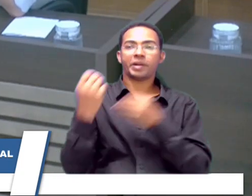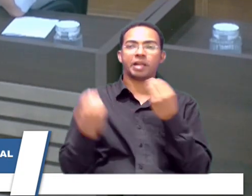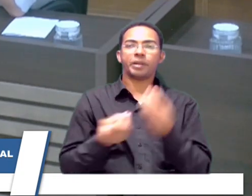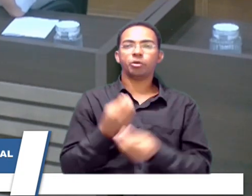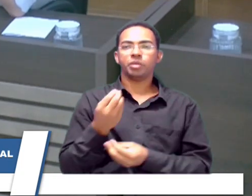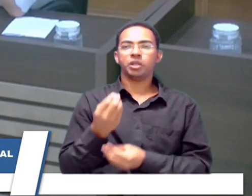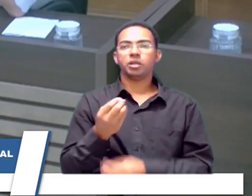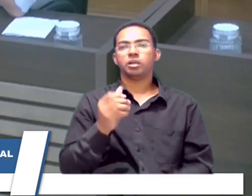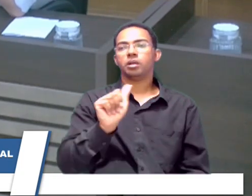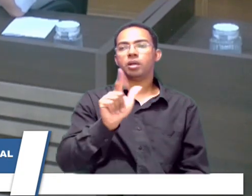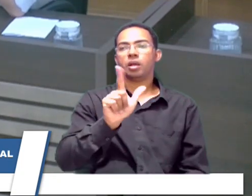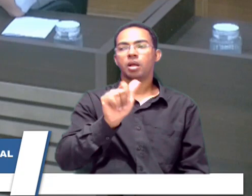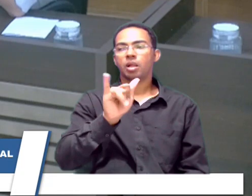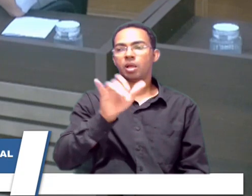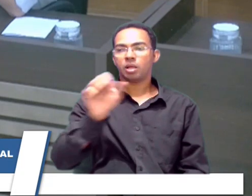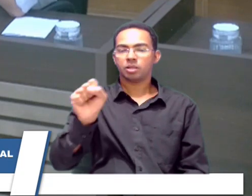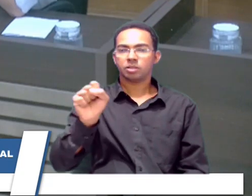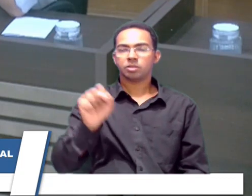Laís.